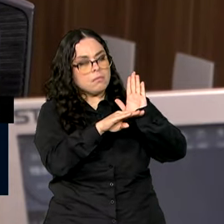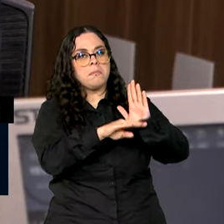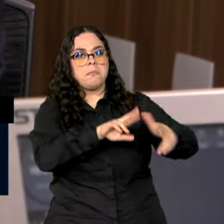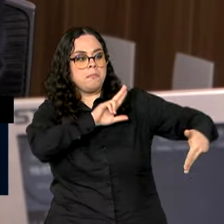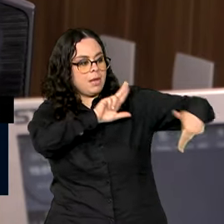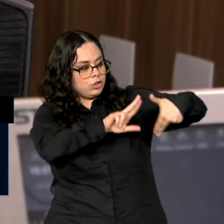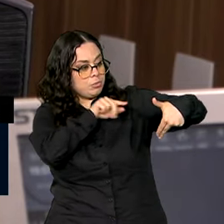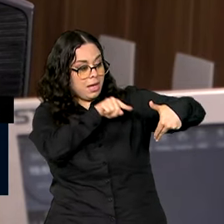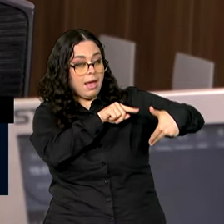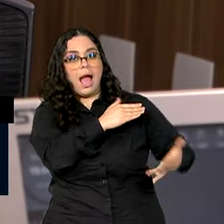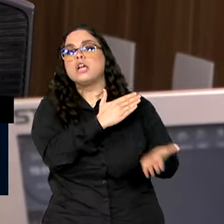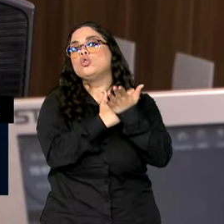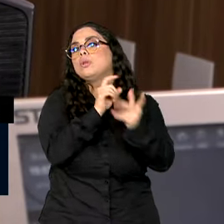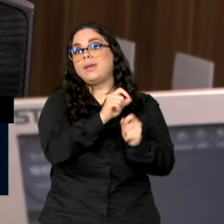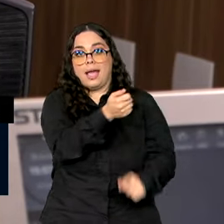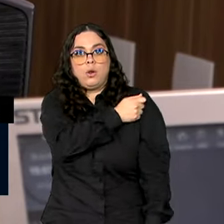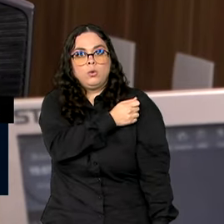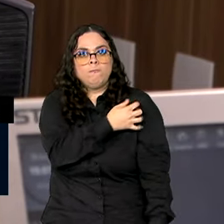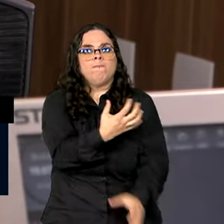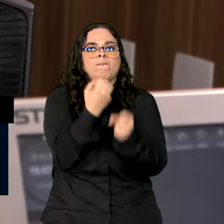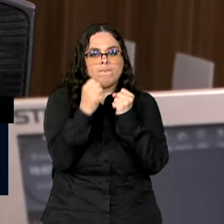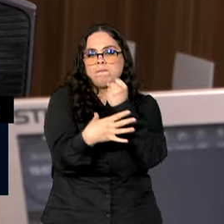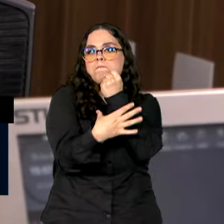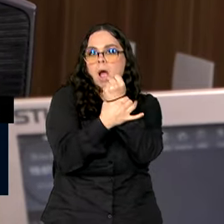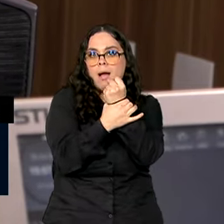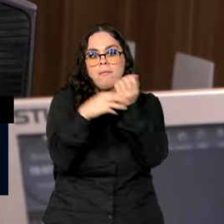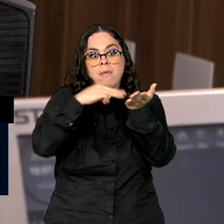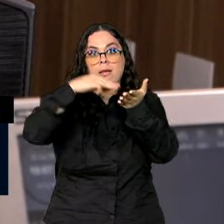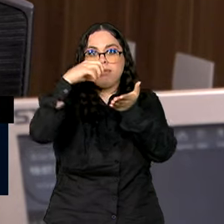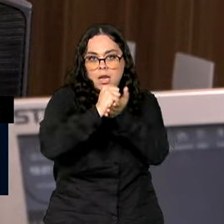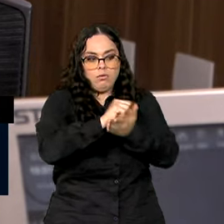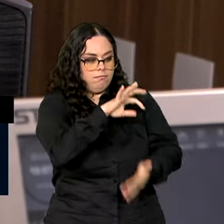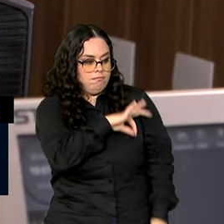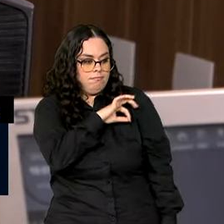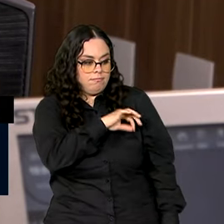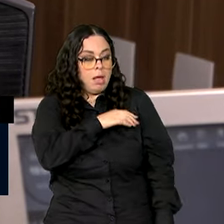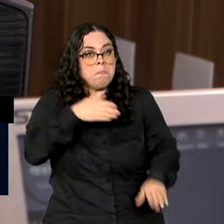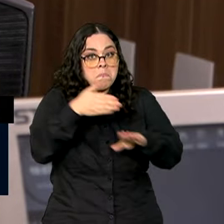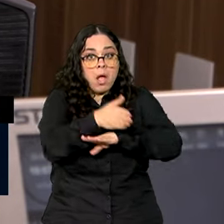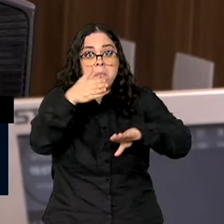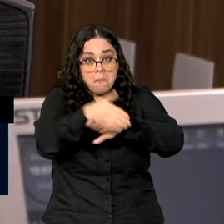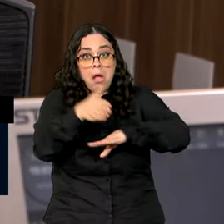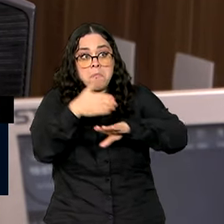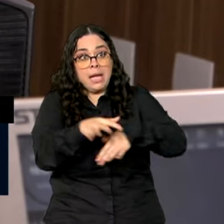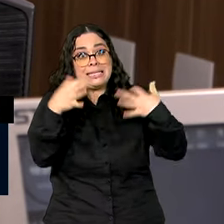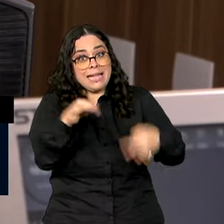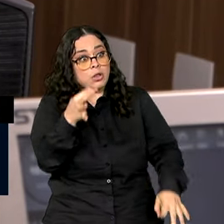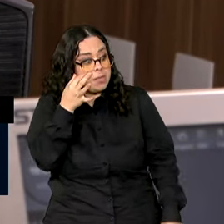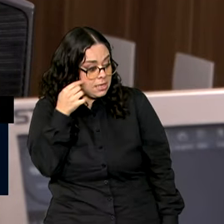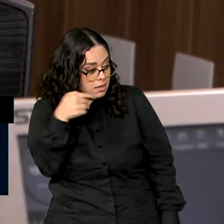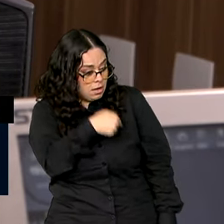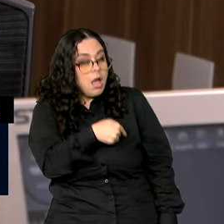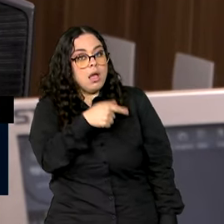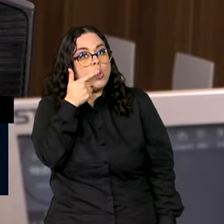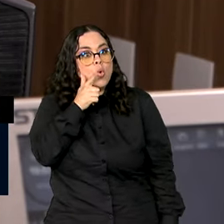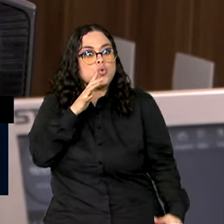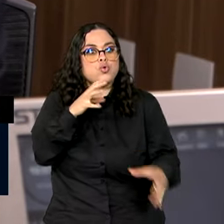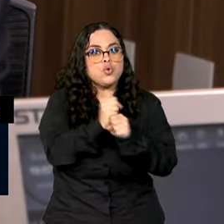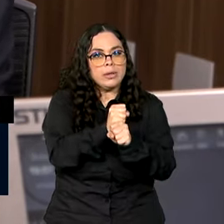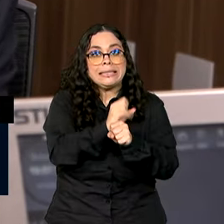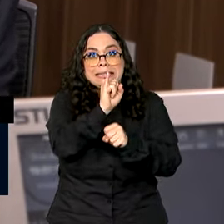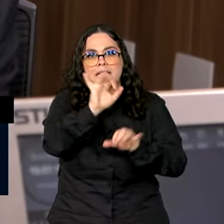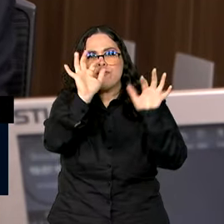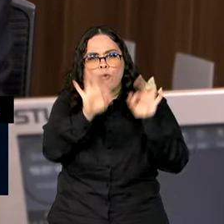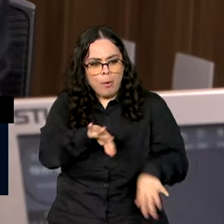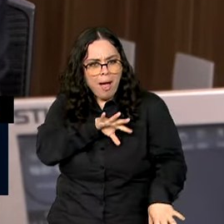permaneça matriculado ele recebe esse auxílio em função da sua frequência e uma vez chegando ao final do ensino ensino médio ele